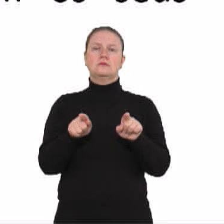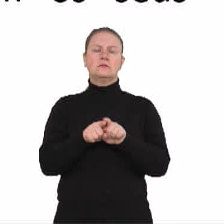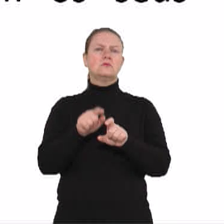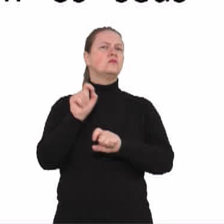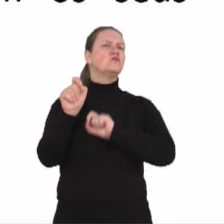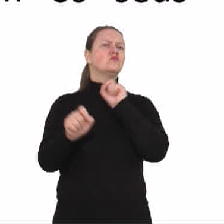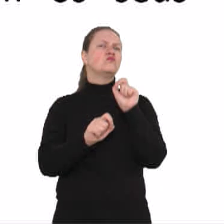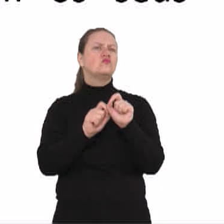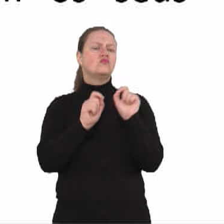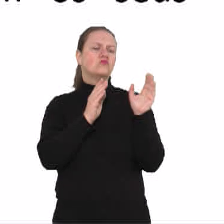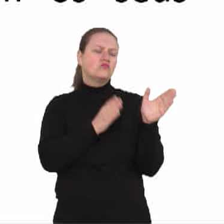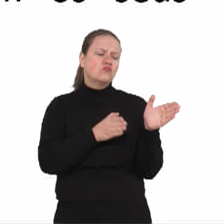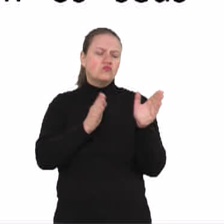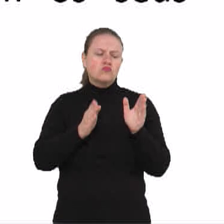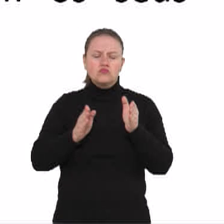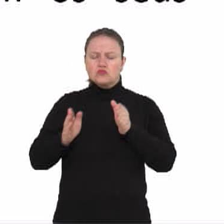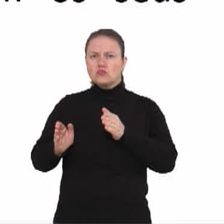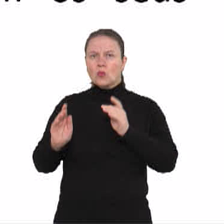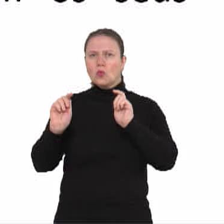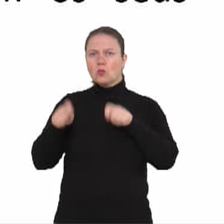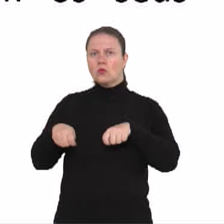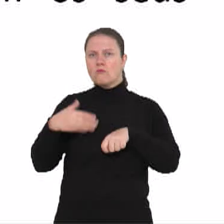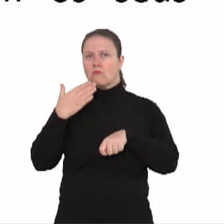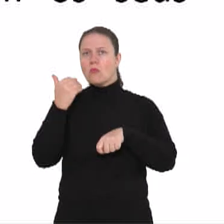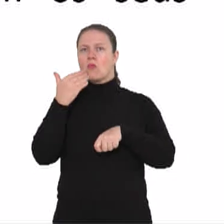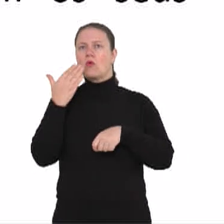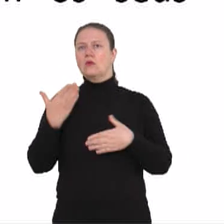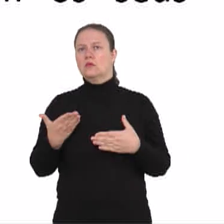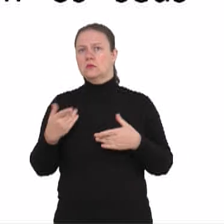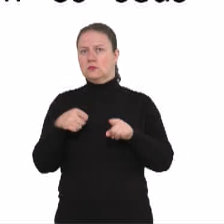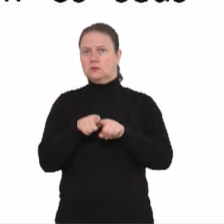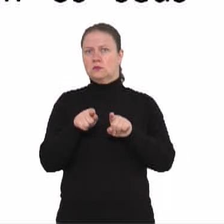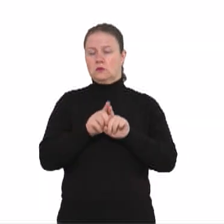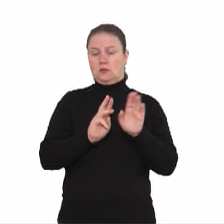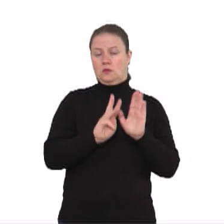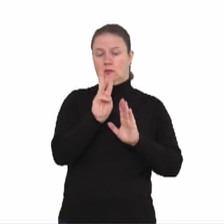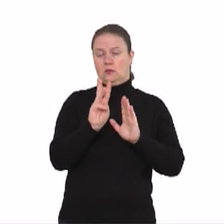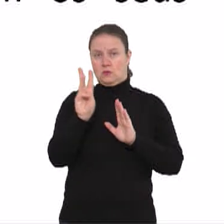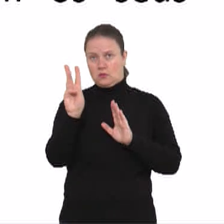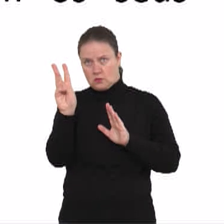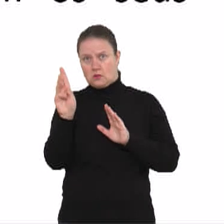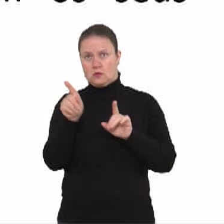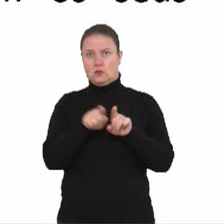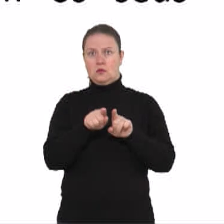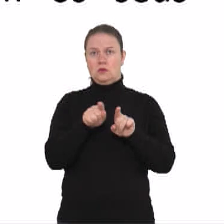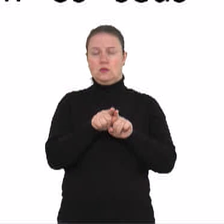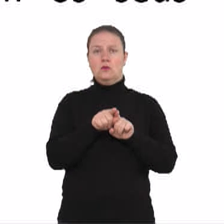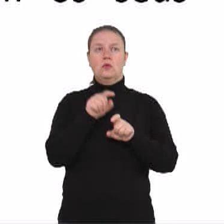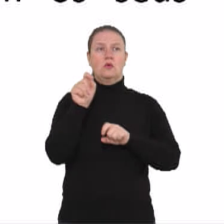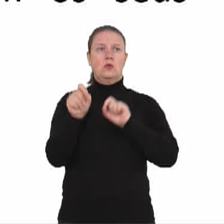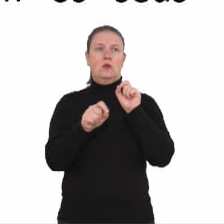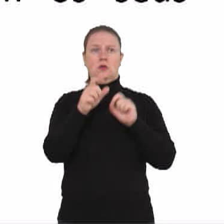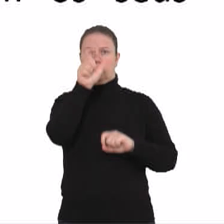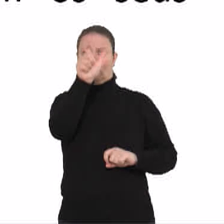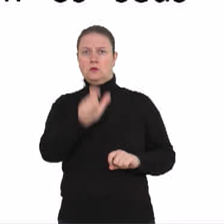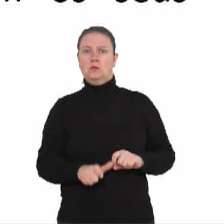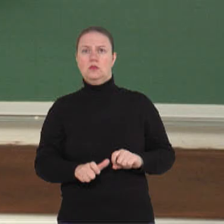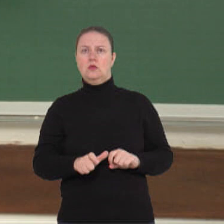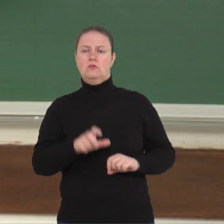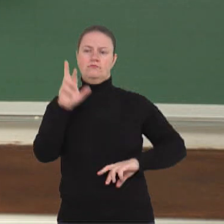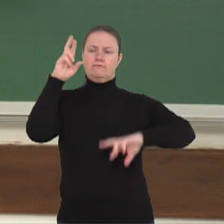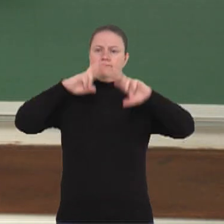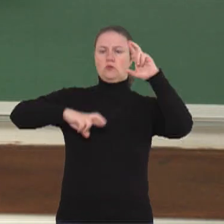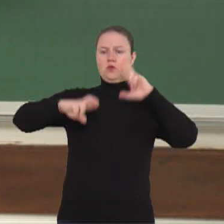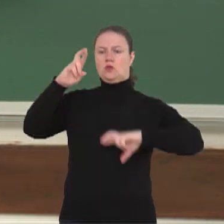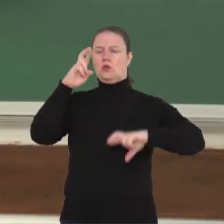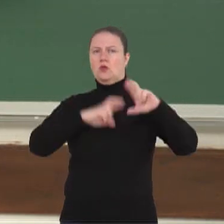parte por parte do que foi feito e do que poderia ter melhorado. Então, nesse site, entreterço.com, essa pessoa vai fazer uma análise